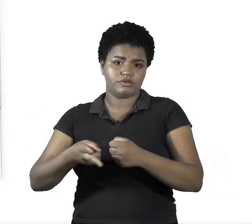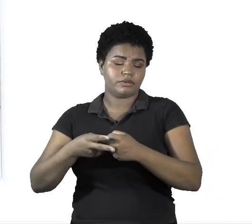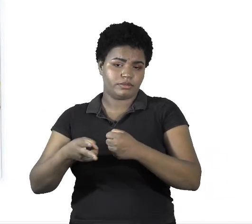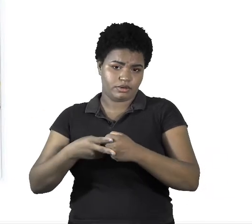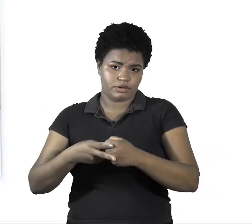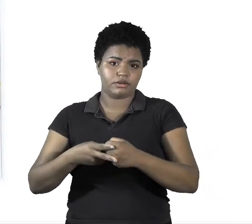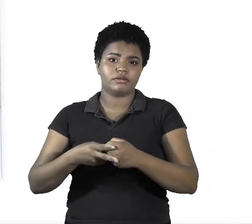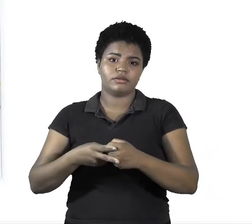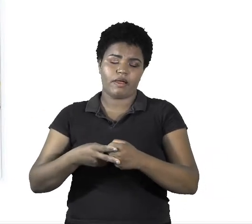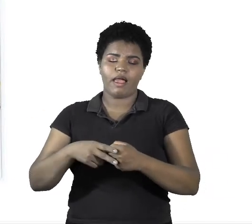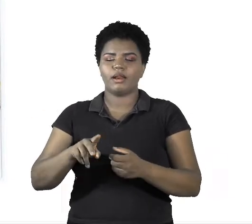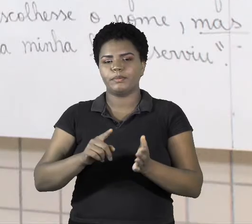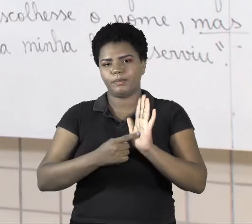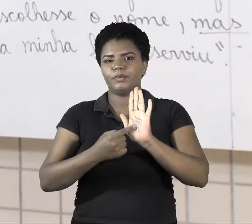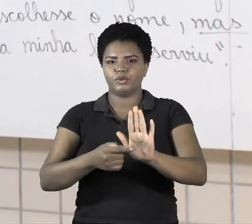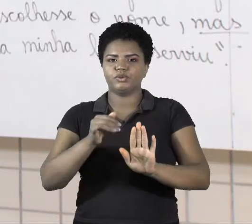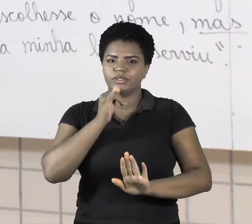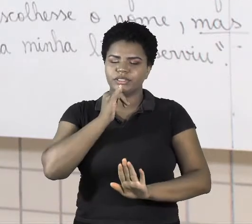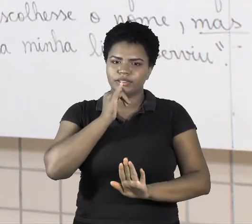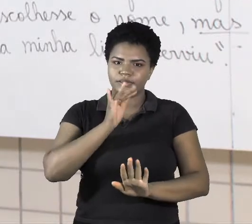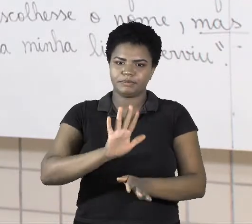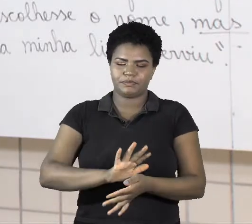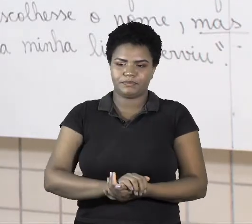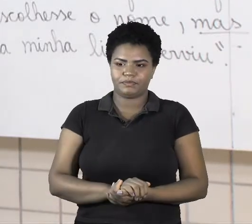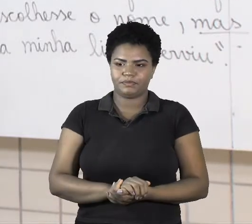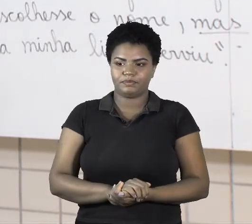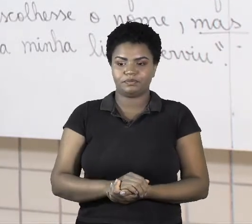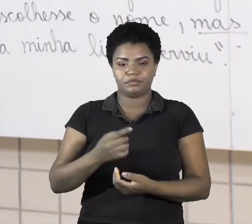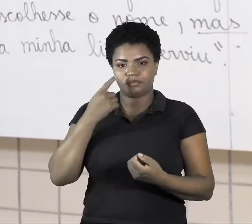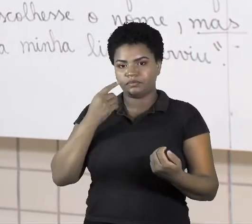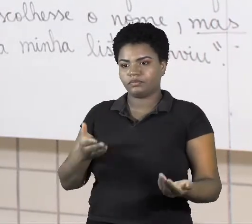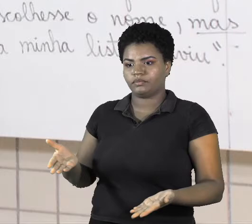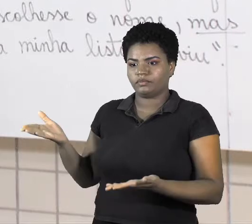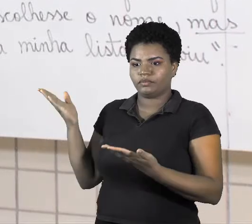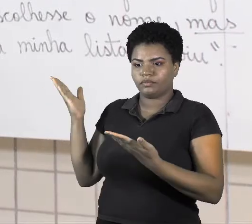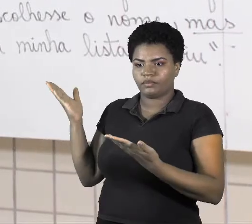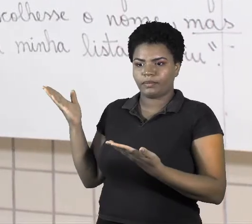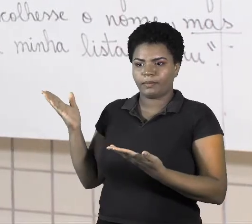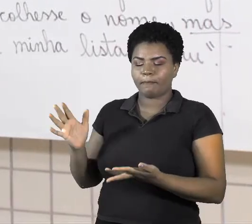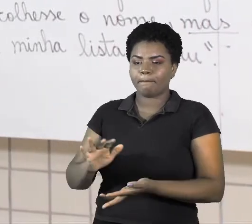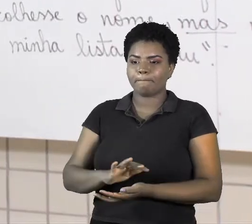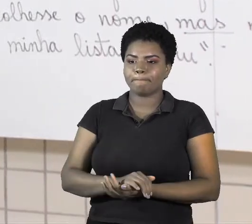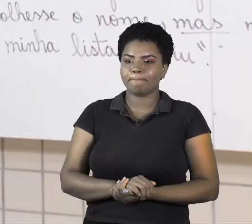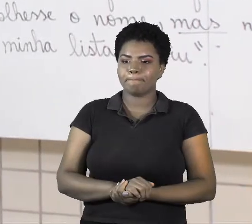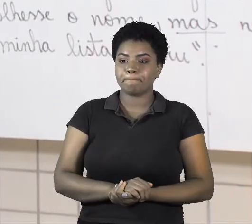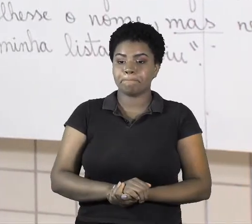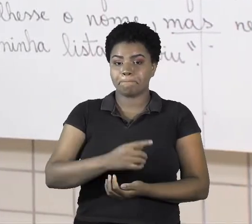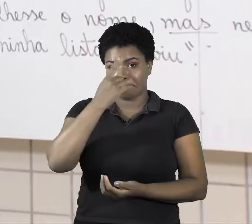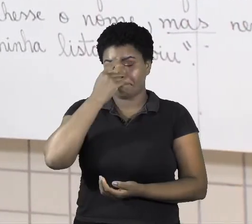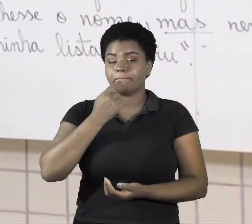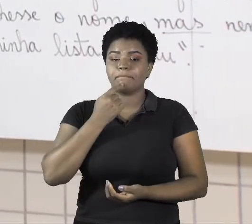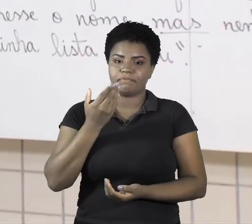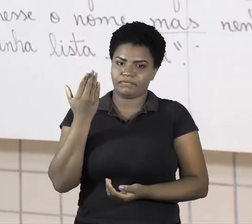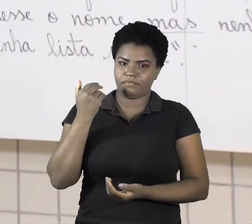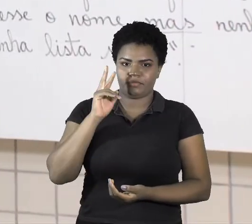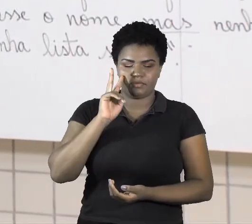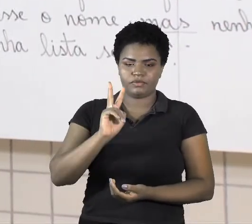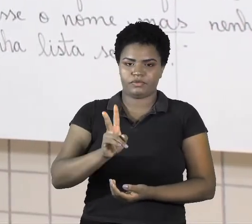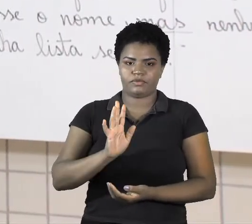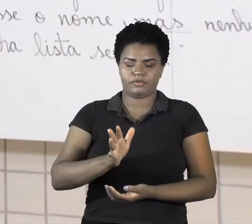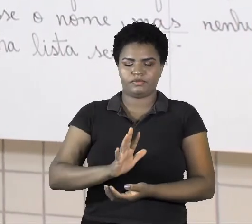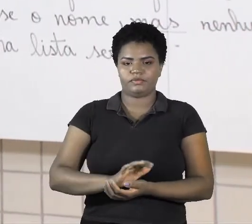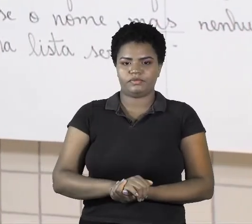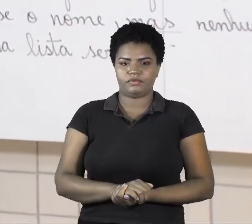aí, quais são os exemplos, certo? Então, aqui no quadro, como nós vimos aí nessas imagens, nos slides, nós vimos mais